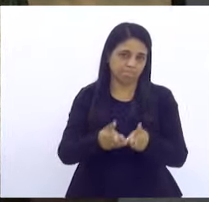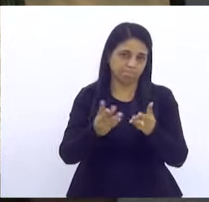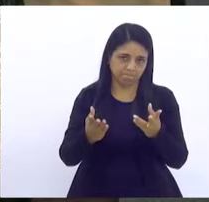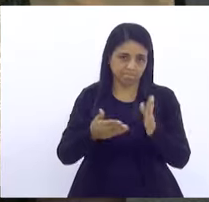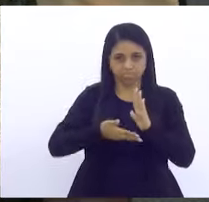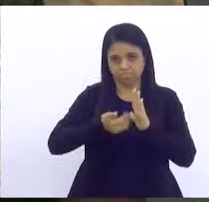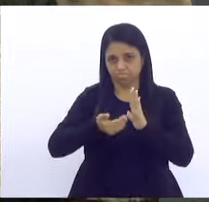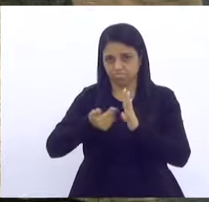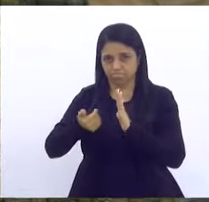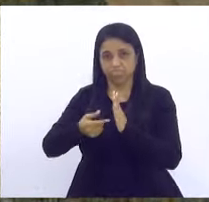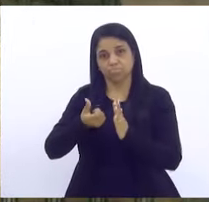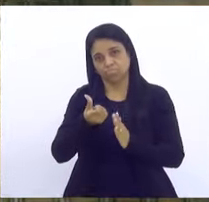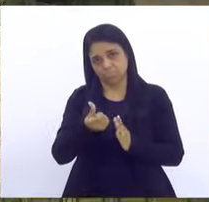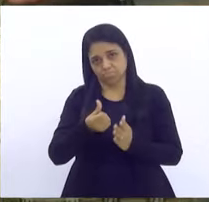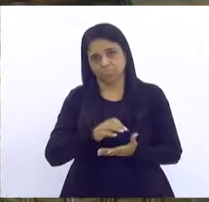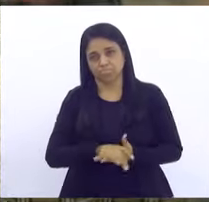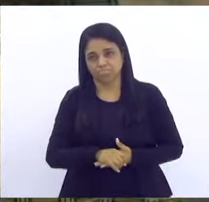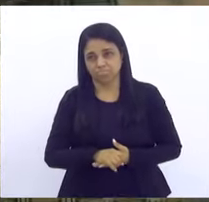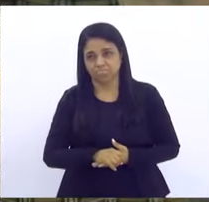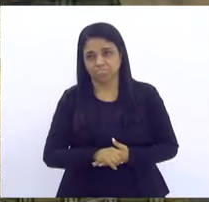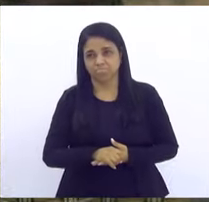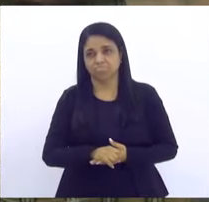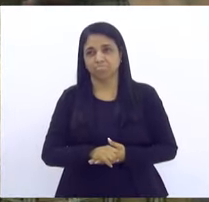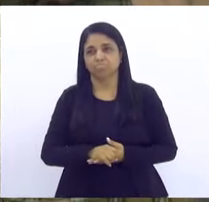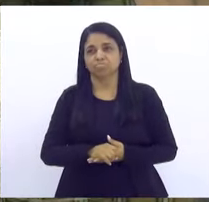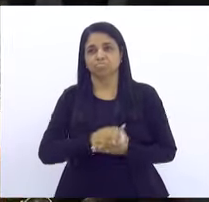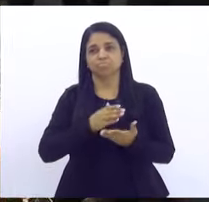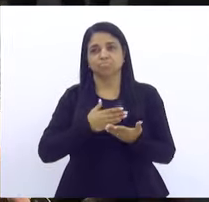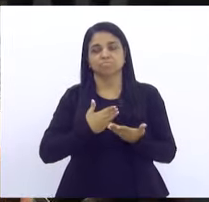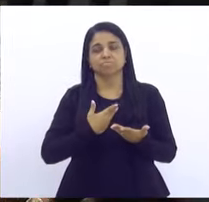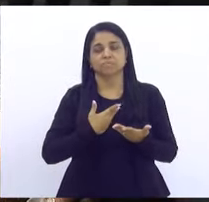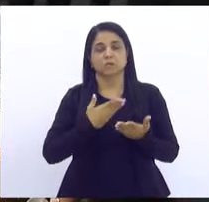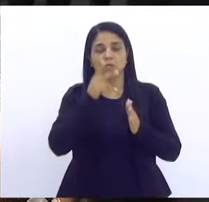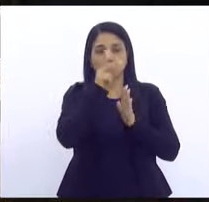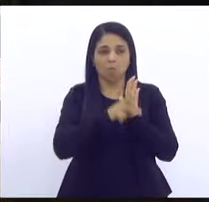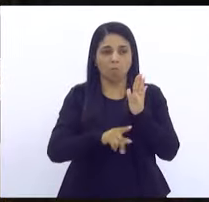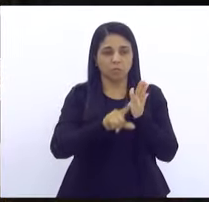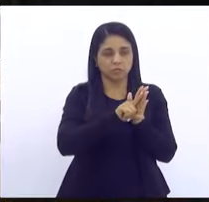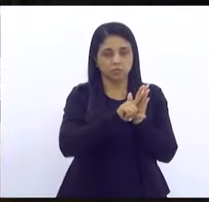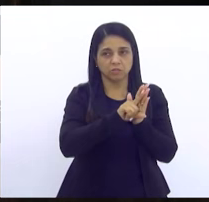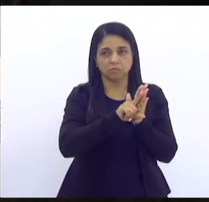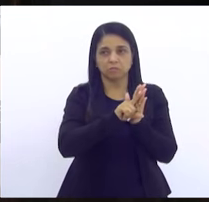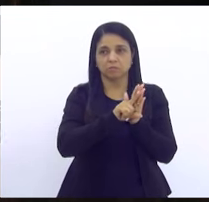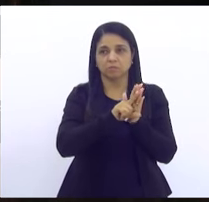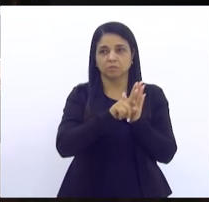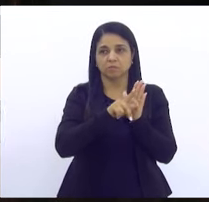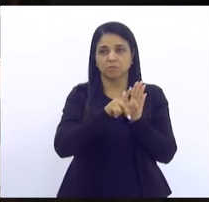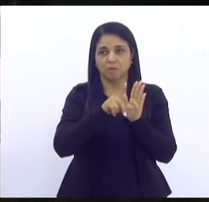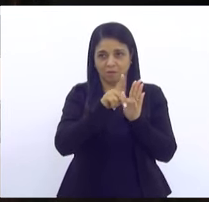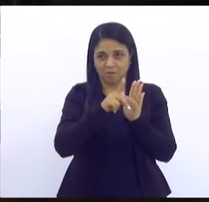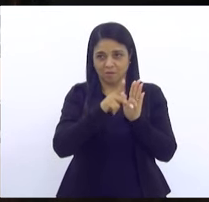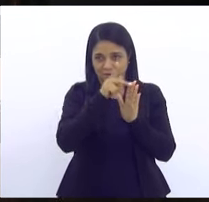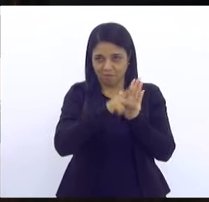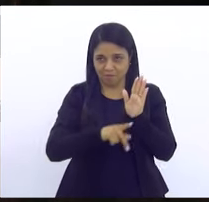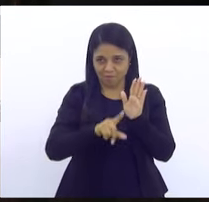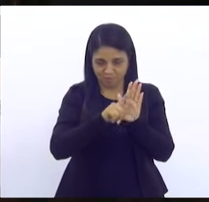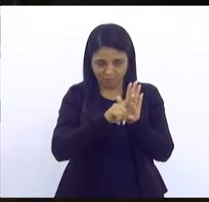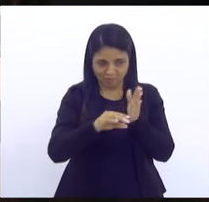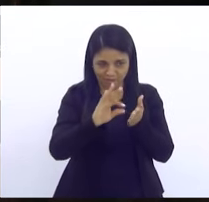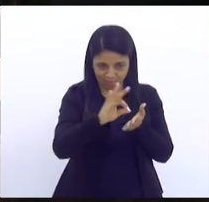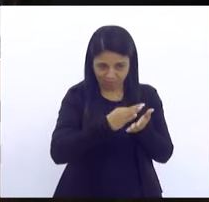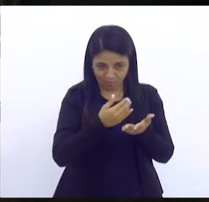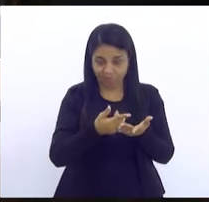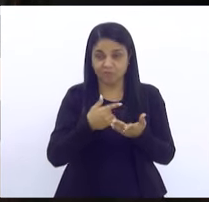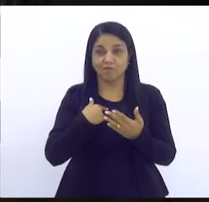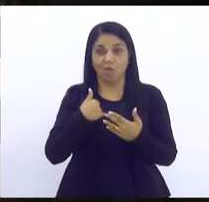entendimento, não tendo mais emendas, o projeto vai autógrafo. Na verdade, a presidência vai chamar os trabalhos à ordem para